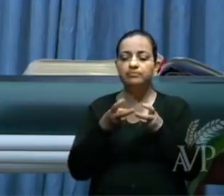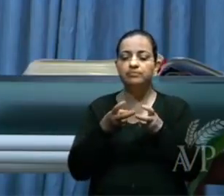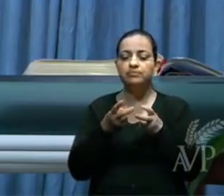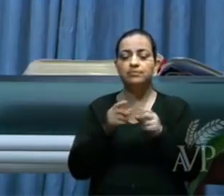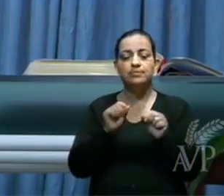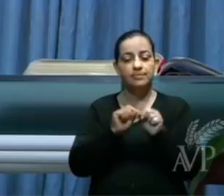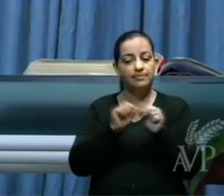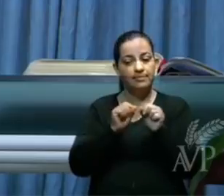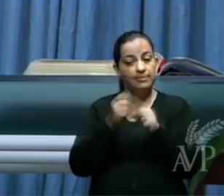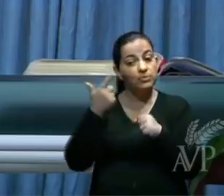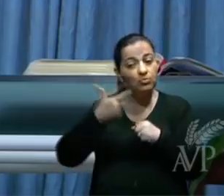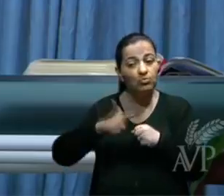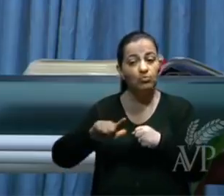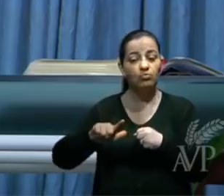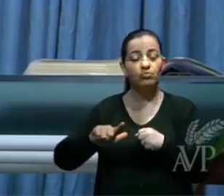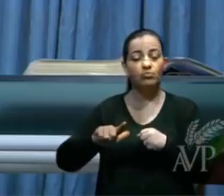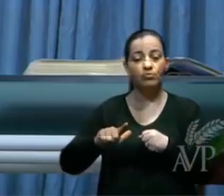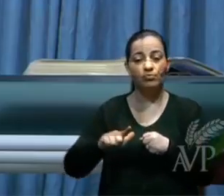ele o fará